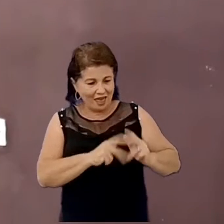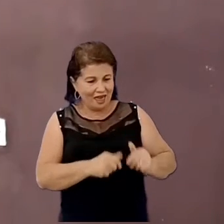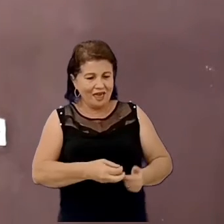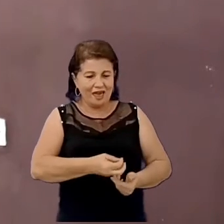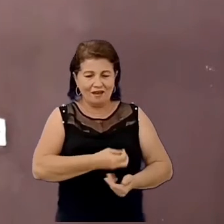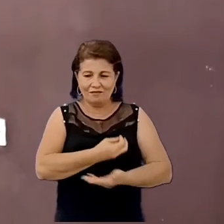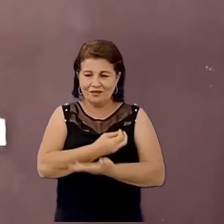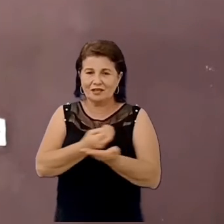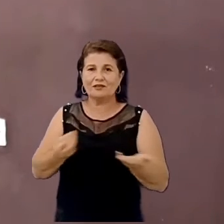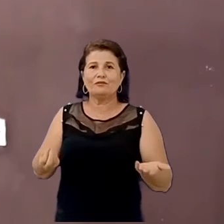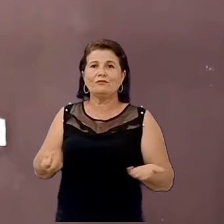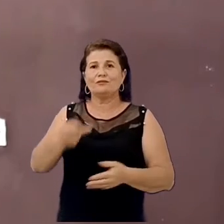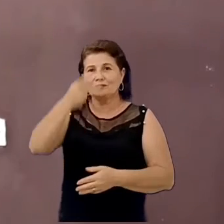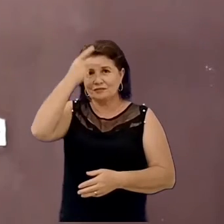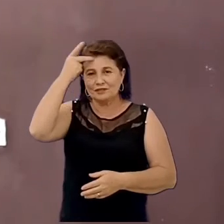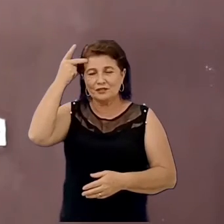povo.